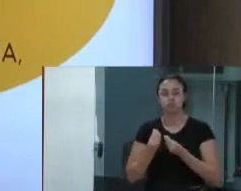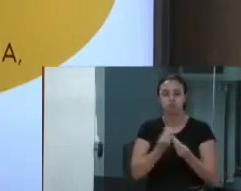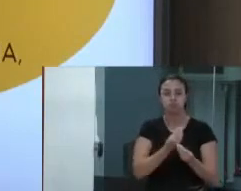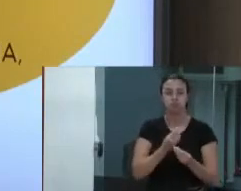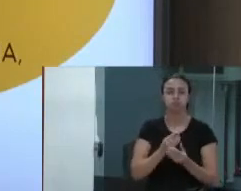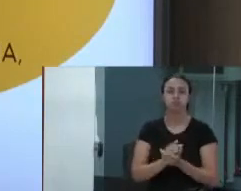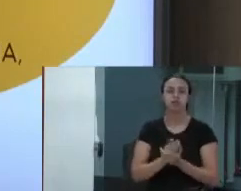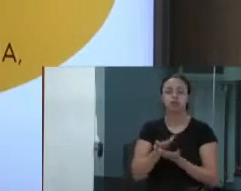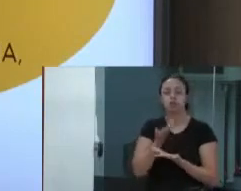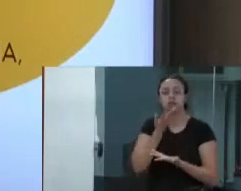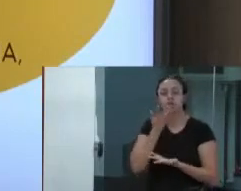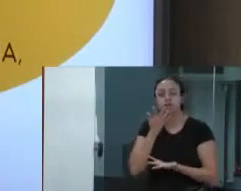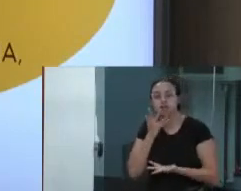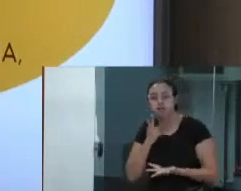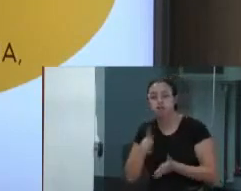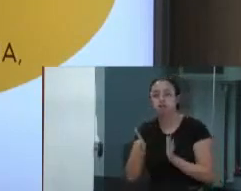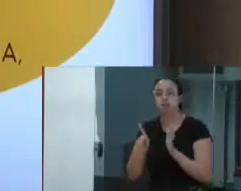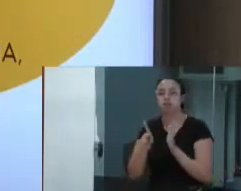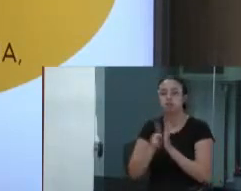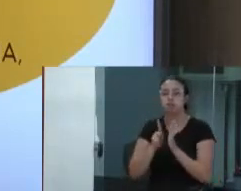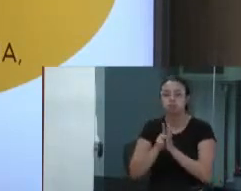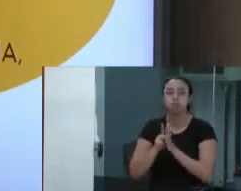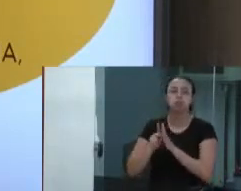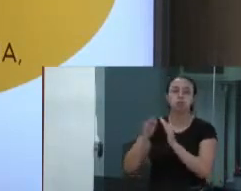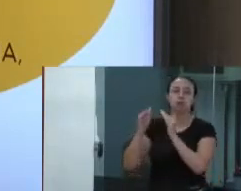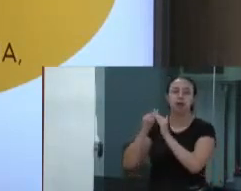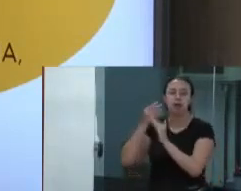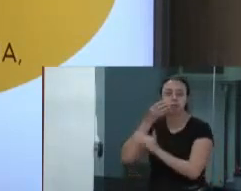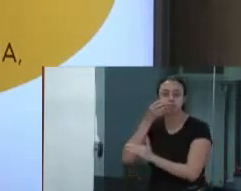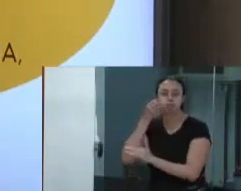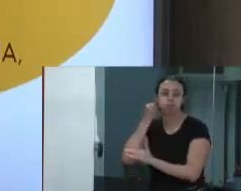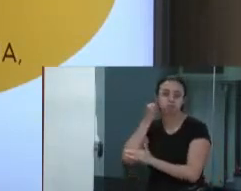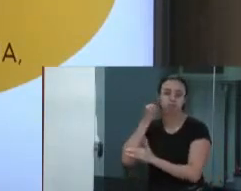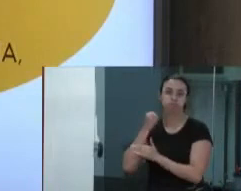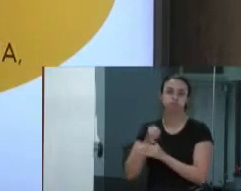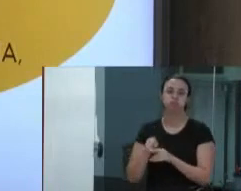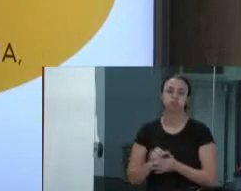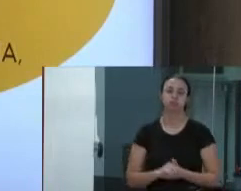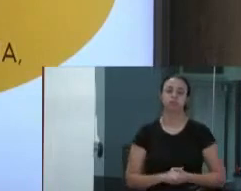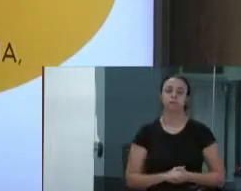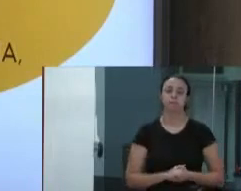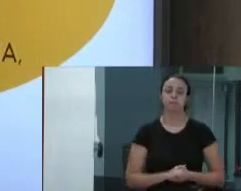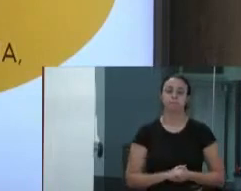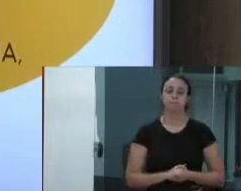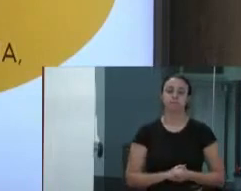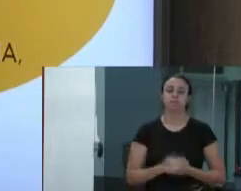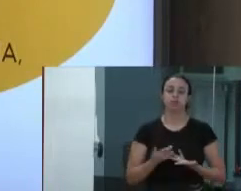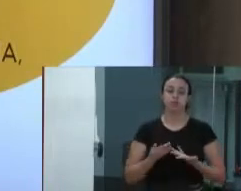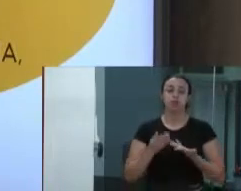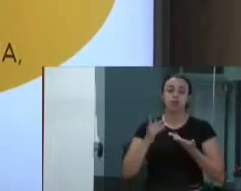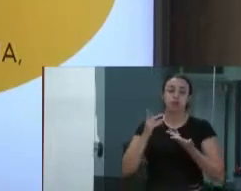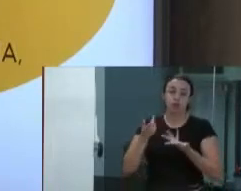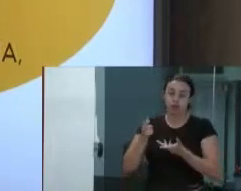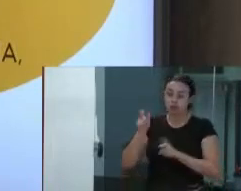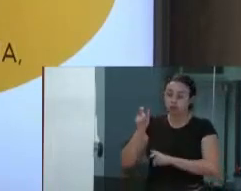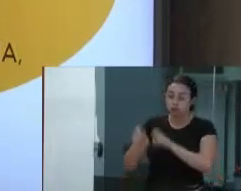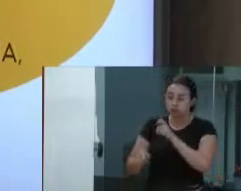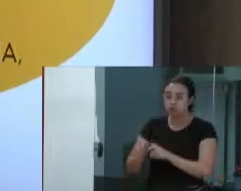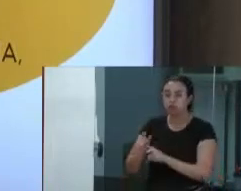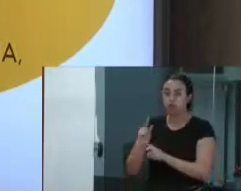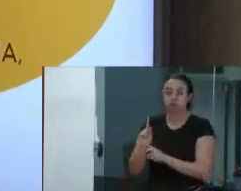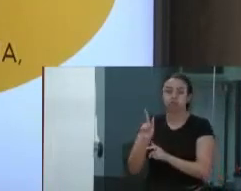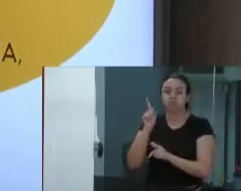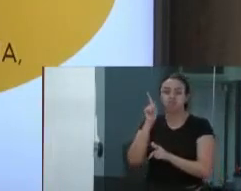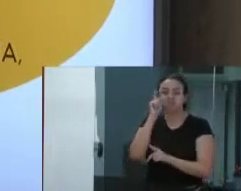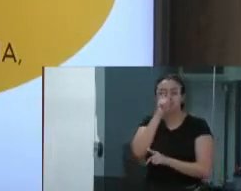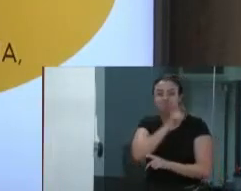então são meninos egressos do acolhimento, do abrigo, e outros do medida socioeducativa. Um público muito difícil da gente